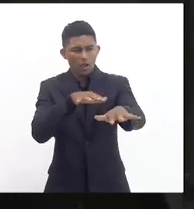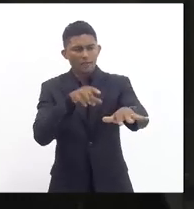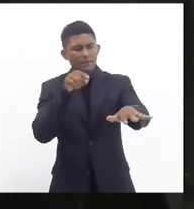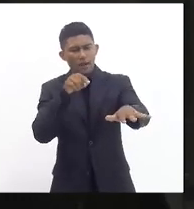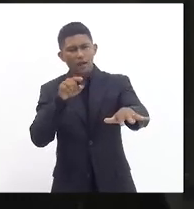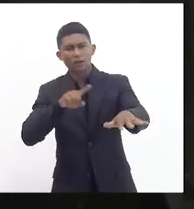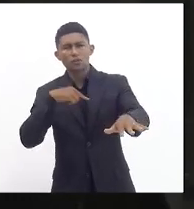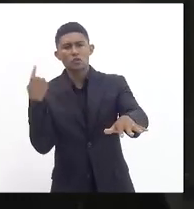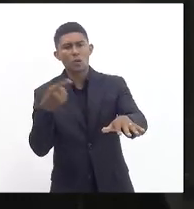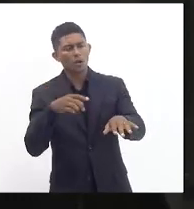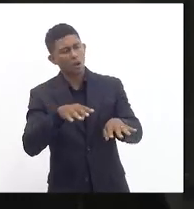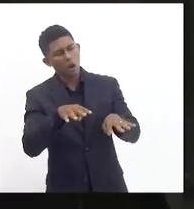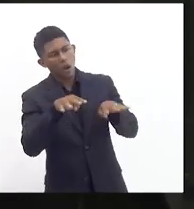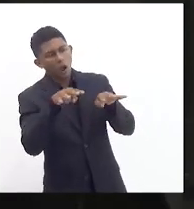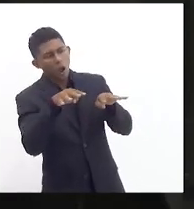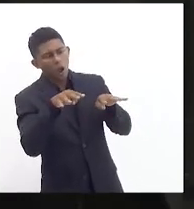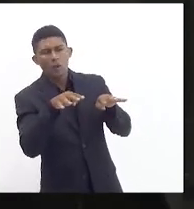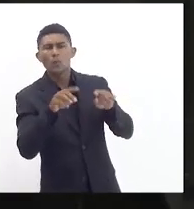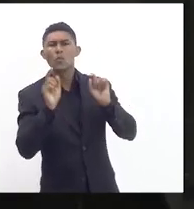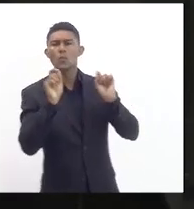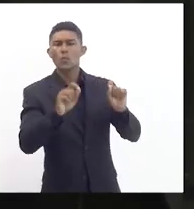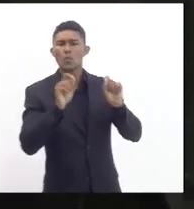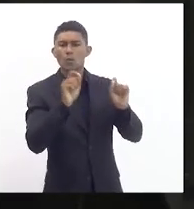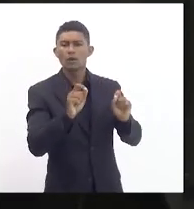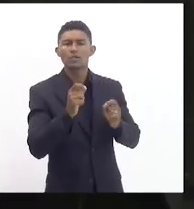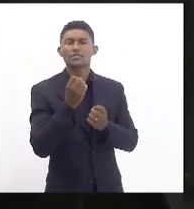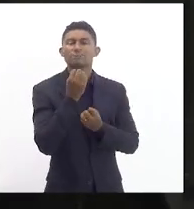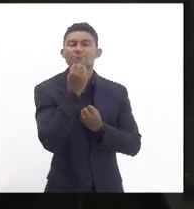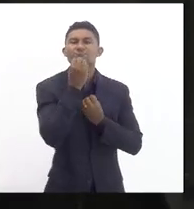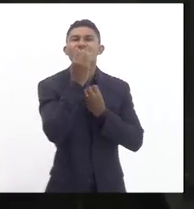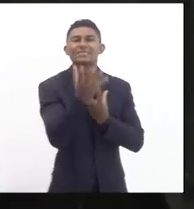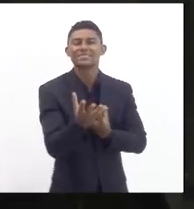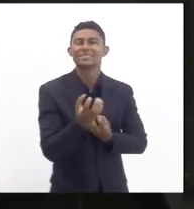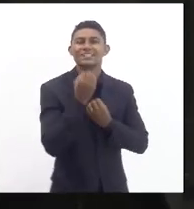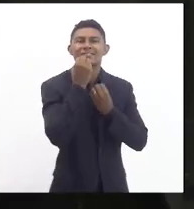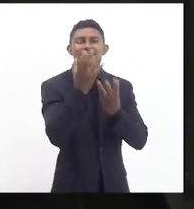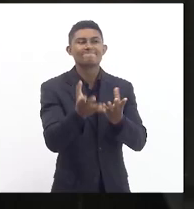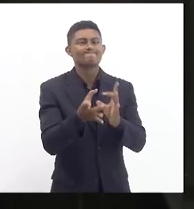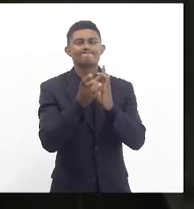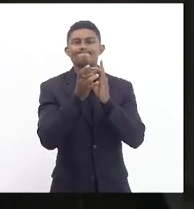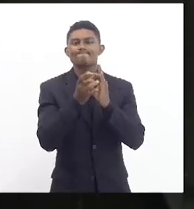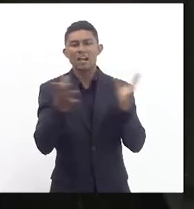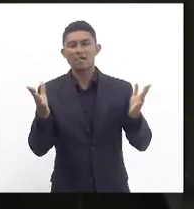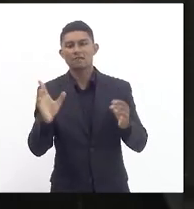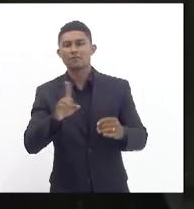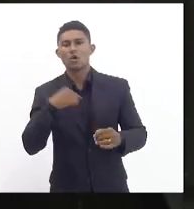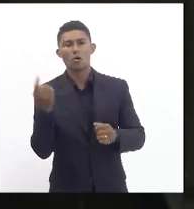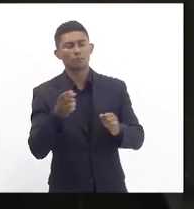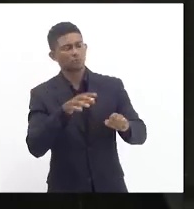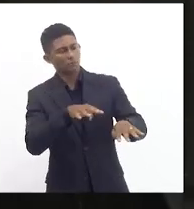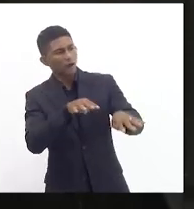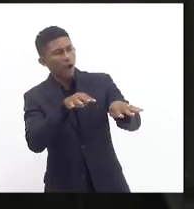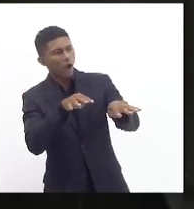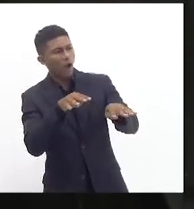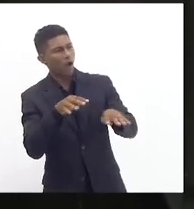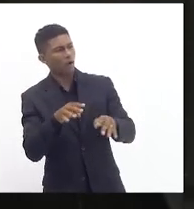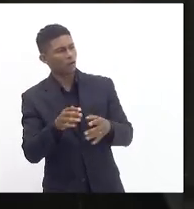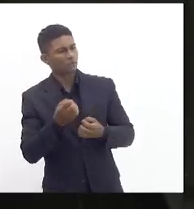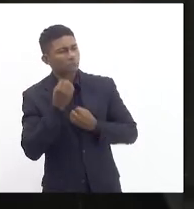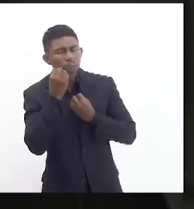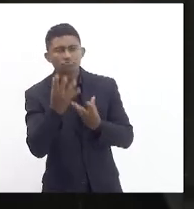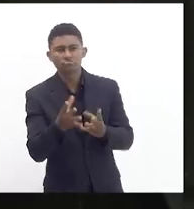do samba, é também uma expressão de liberdade. É uma expressão de liberdade. Então, eu achei